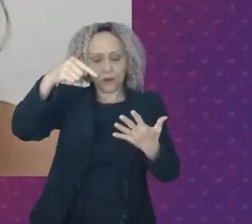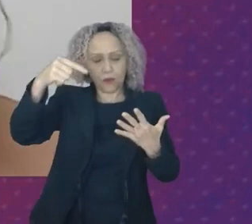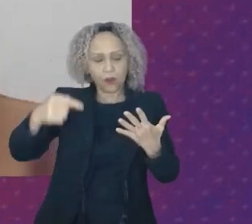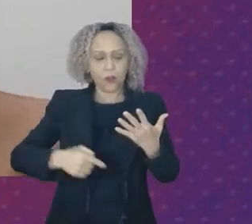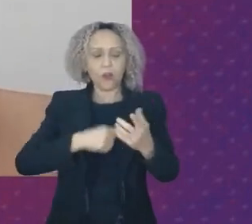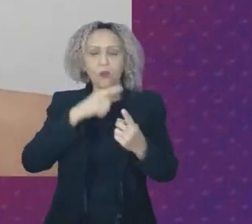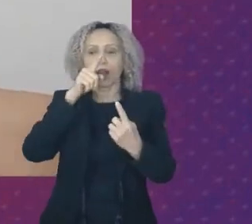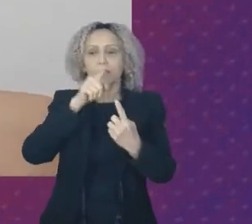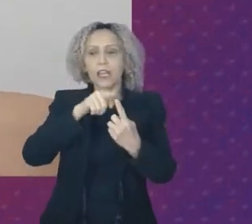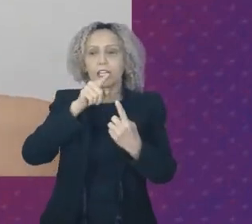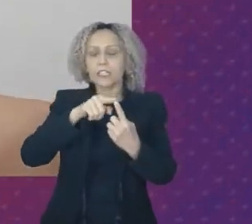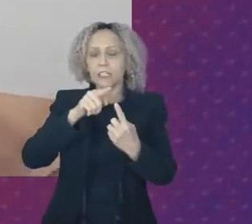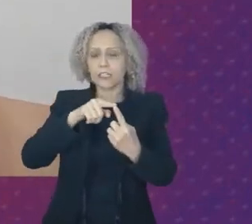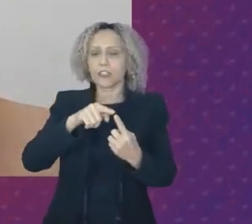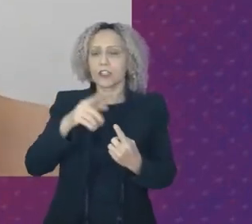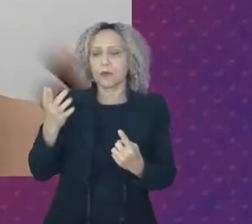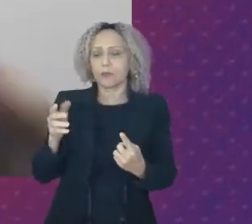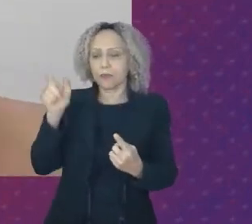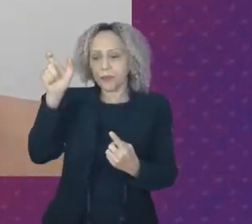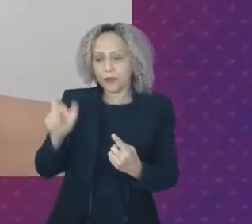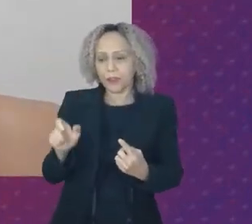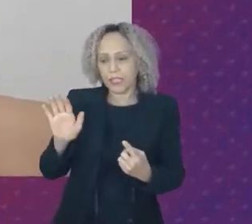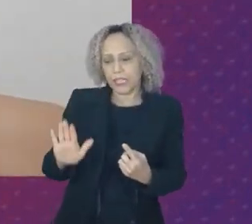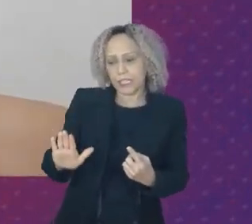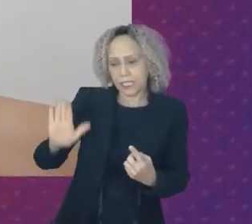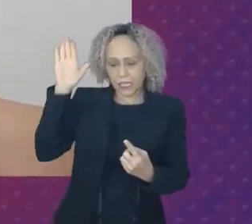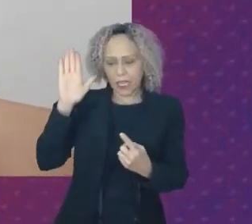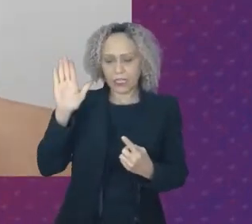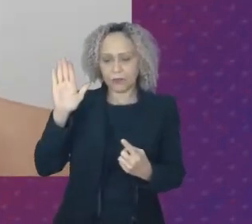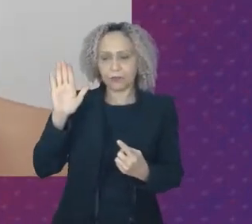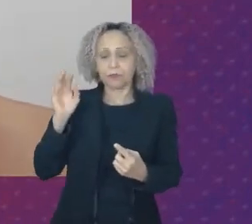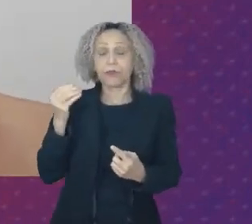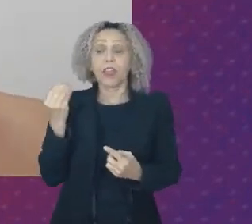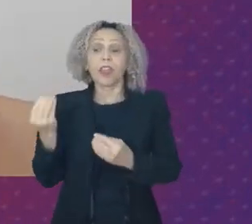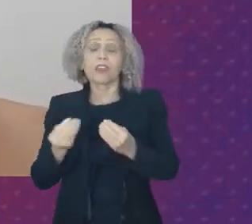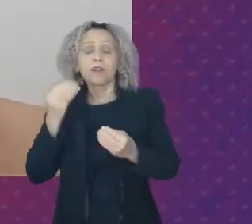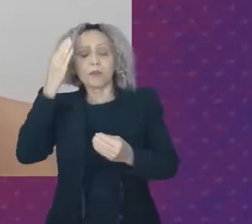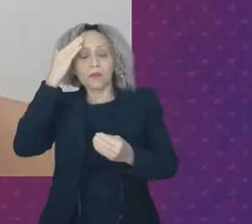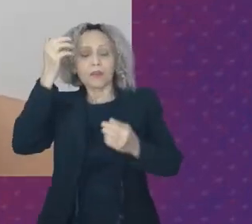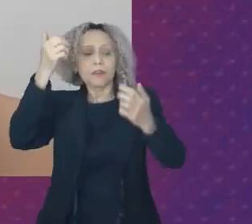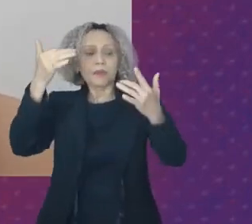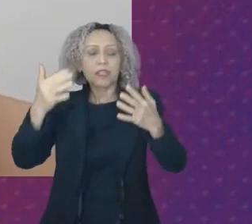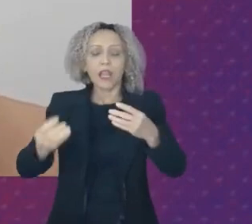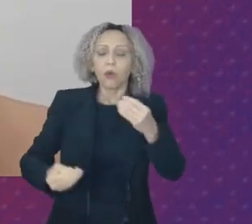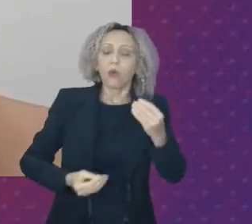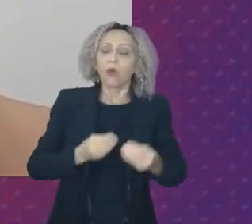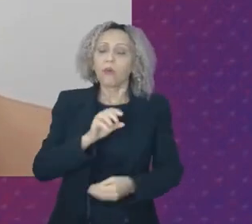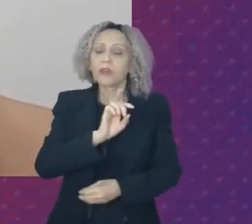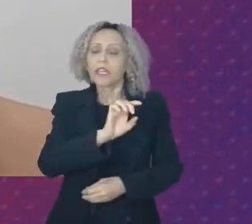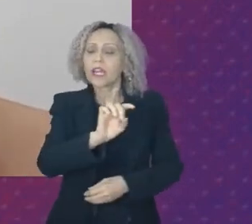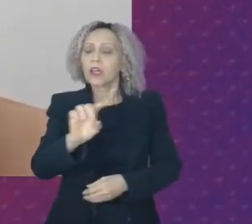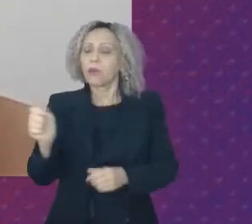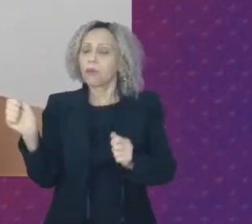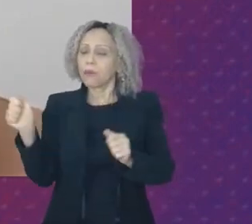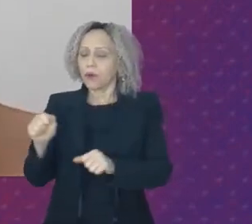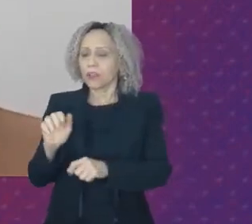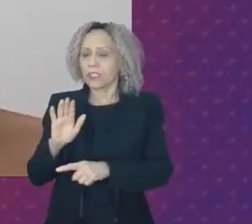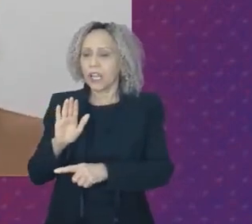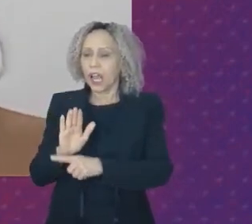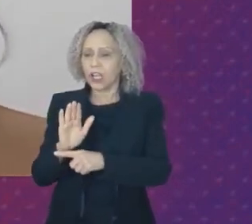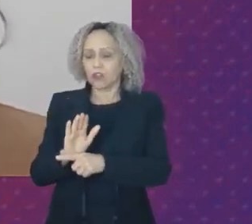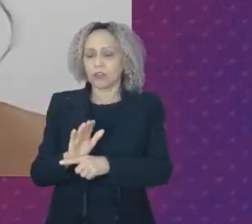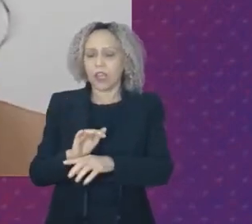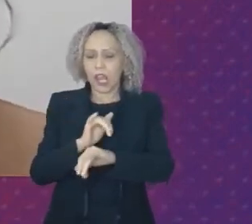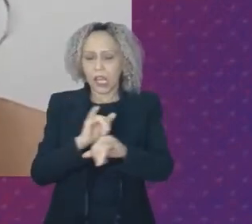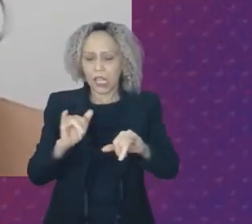perfis e como eles se estruturam, como eles podem contribuir na construção de uma identidade de campanha,